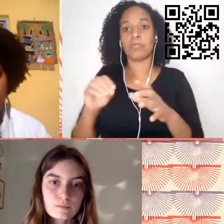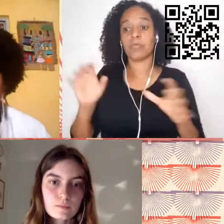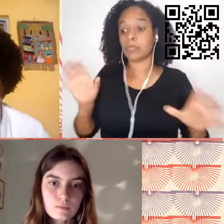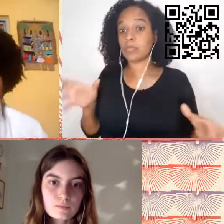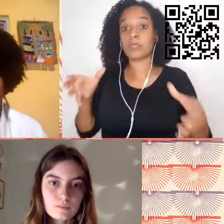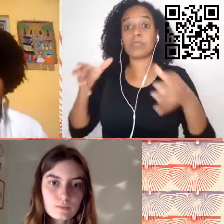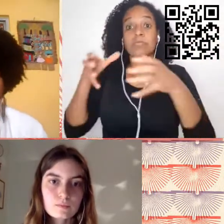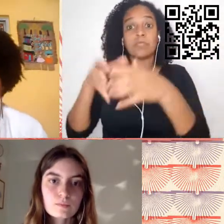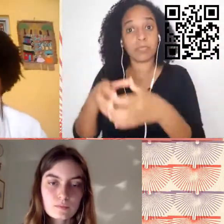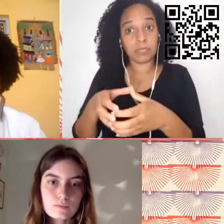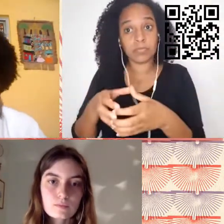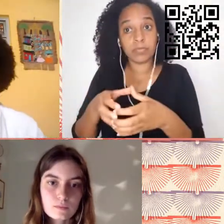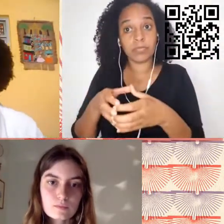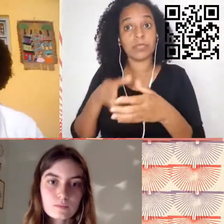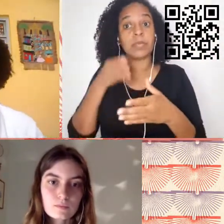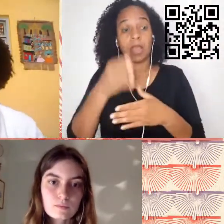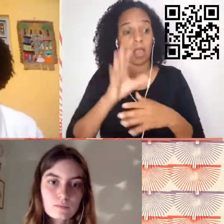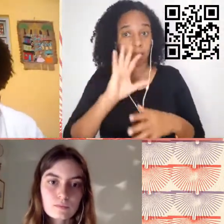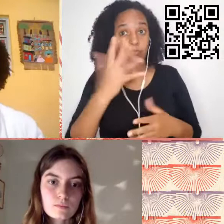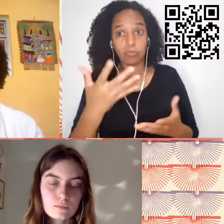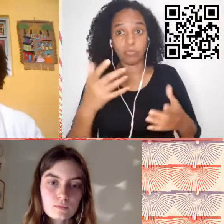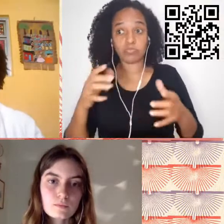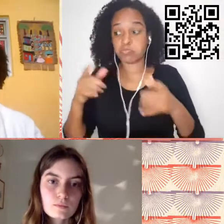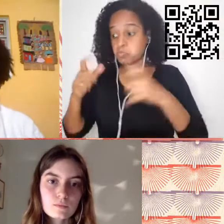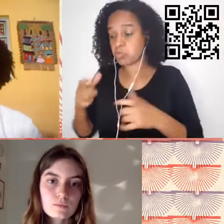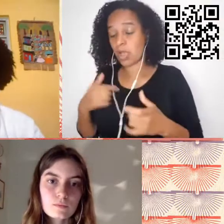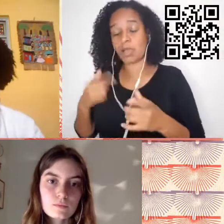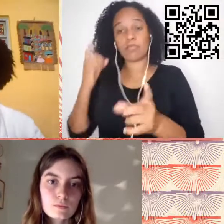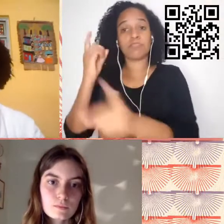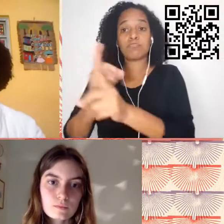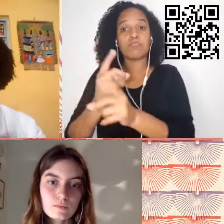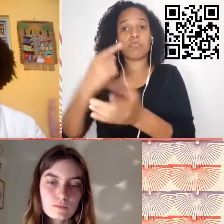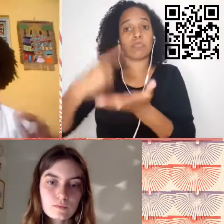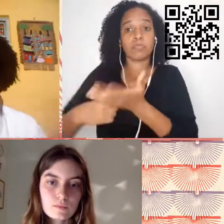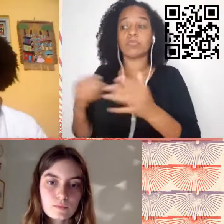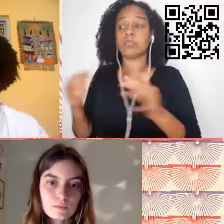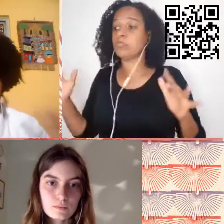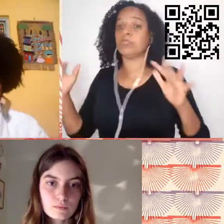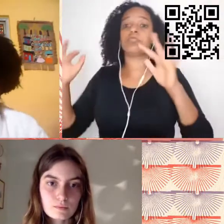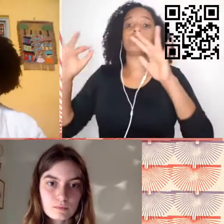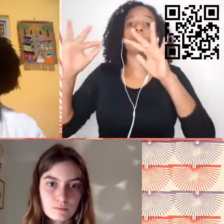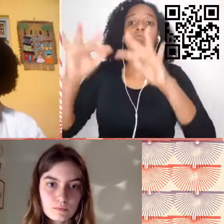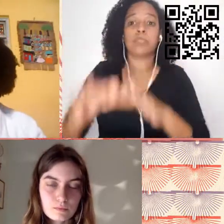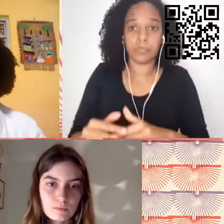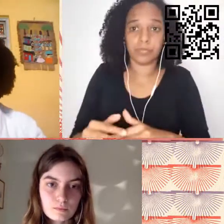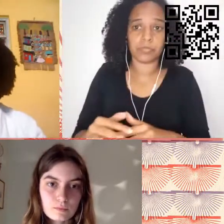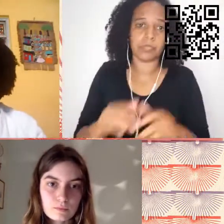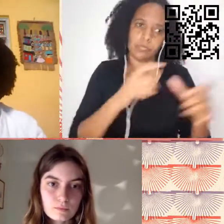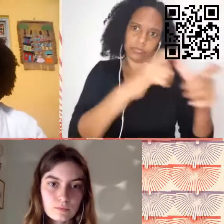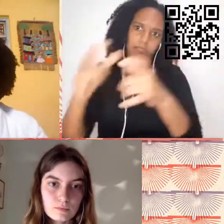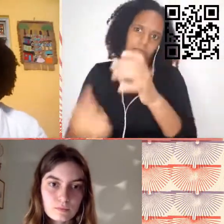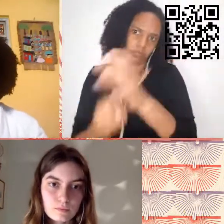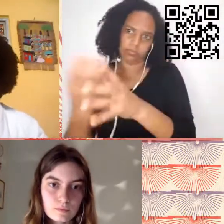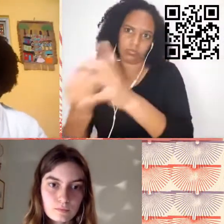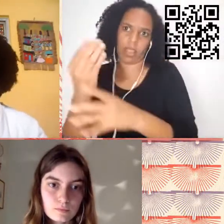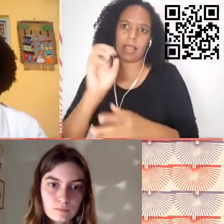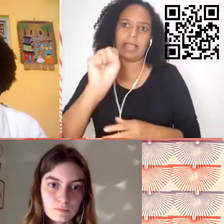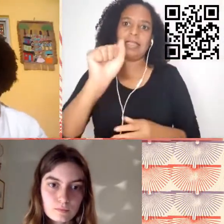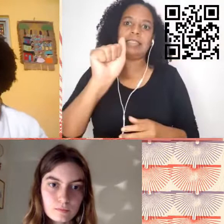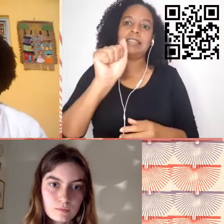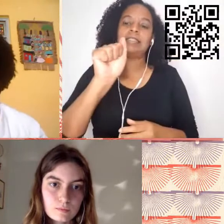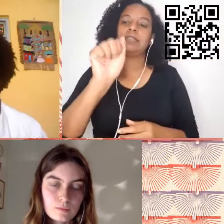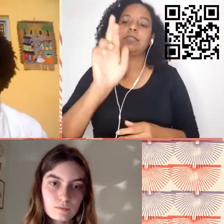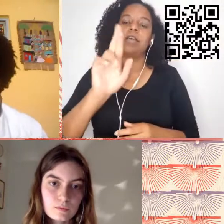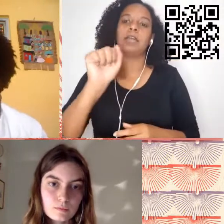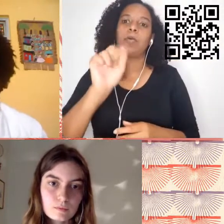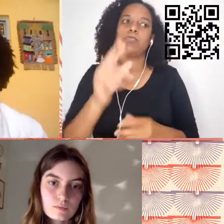nesses saraus que aconteciam na região. Como eu falei para vocês, tem muitos. Uhum. E